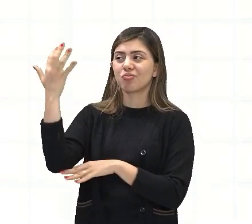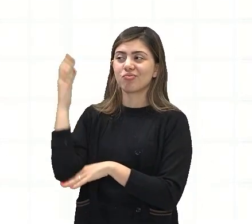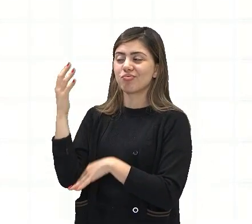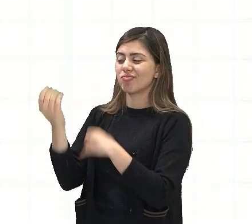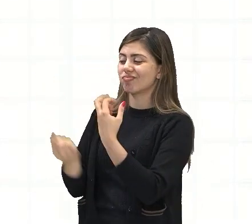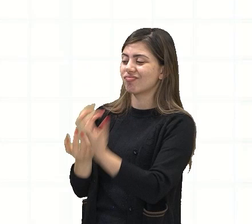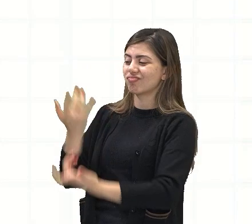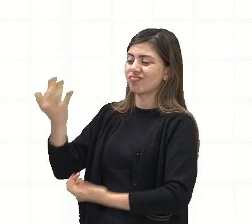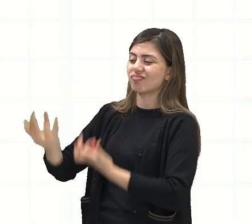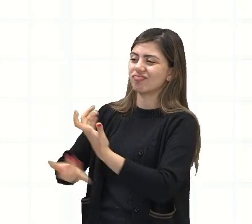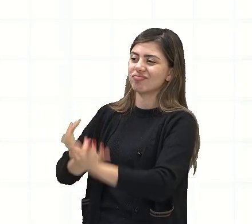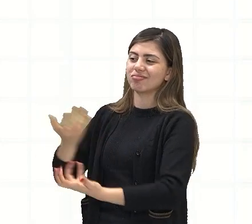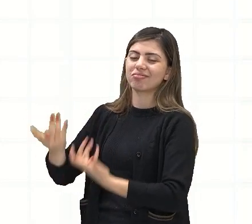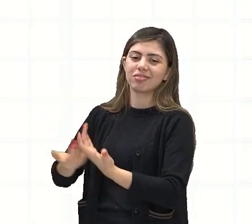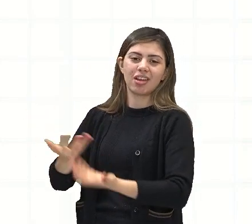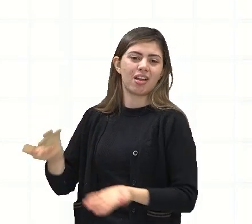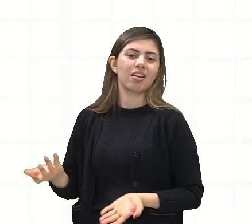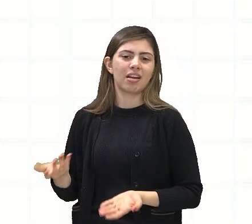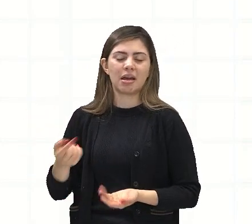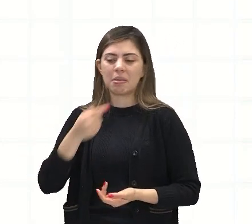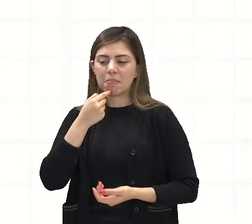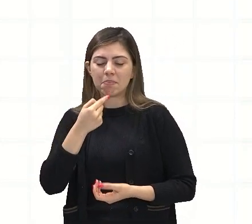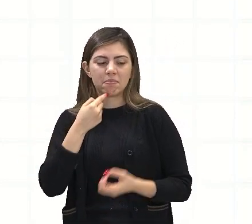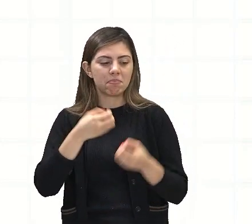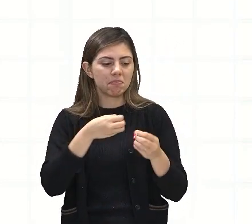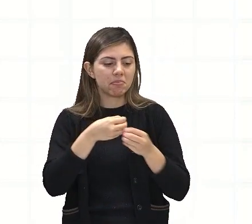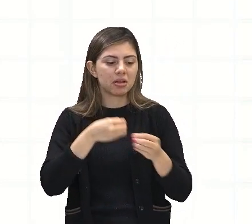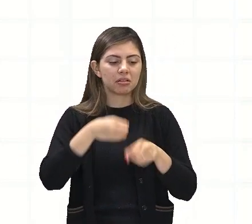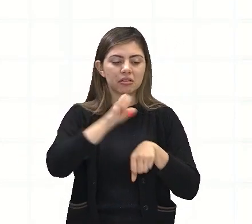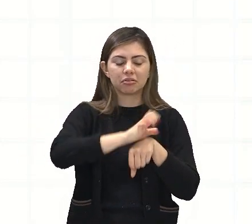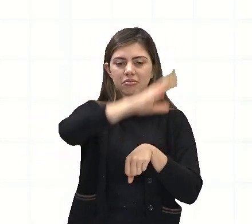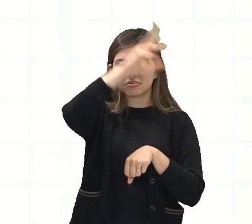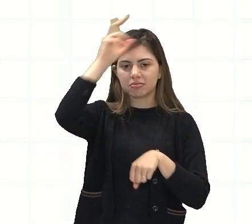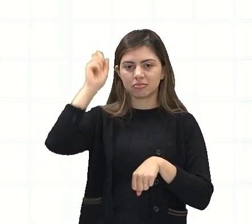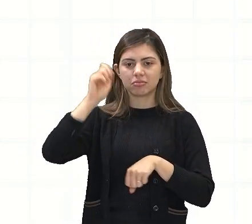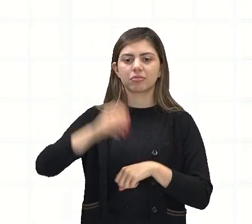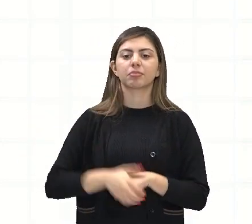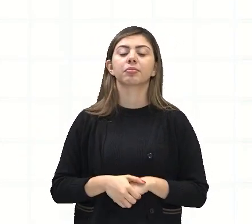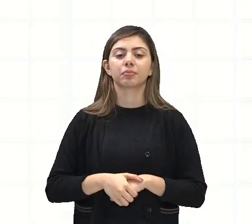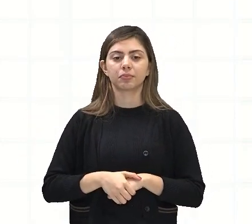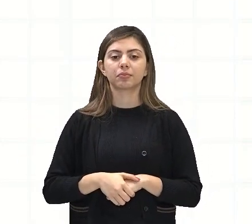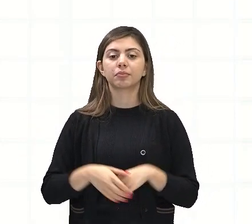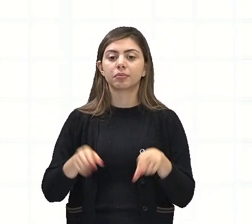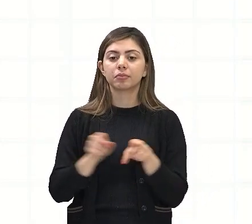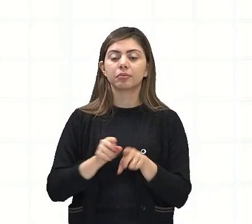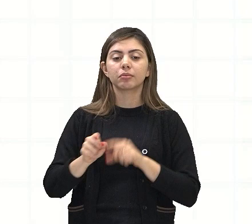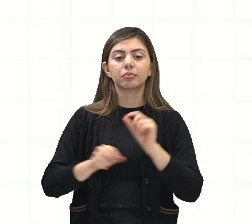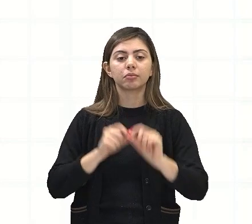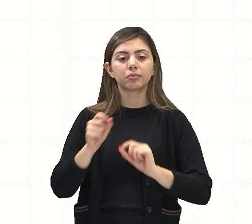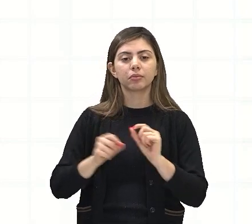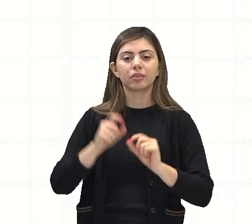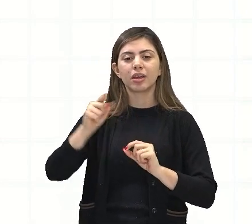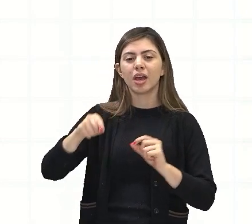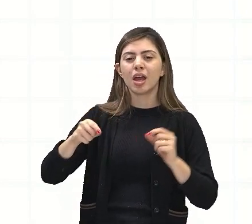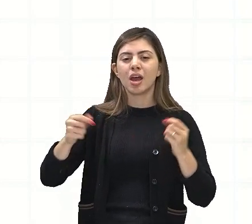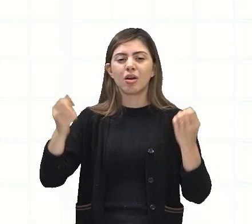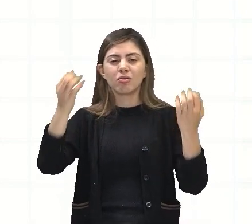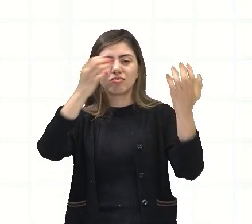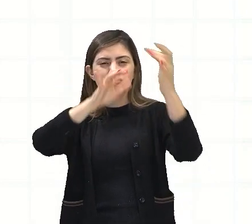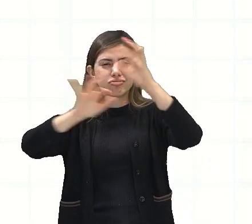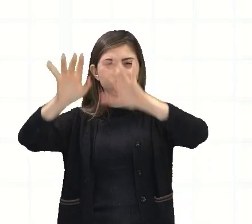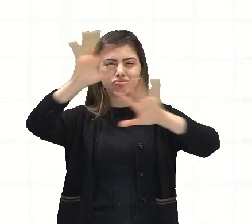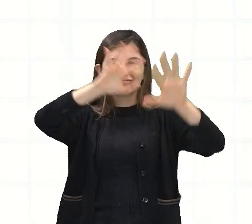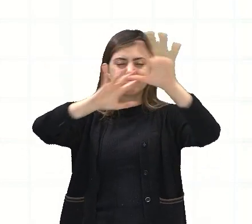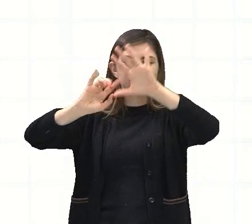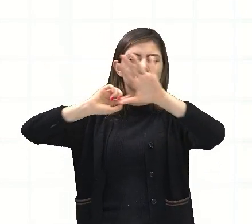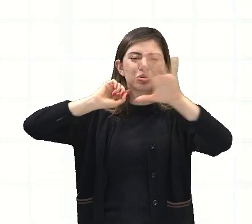né, nas matas próximas a Manaus, na região metropolitana, bem como o alto nível de fumaça, naquele primeiro quadro você